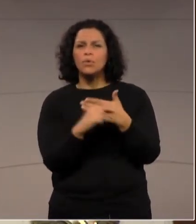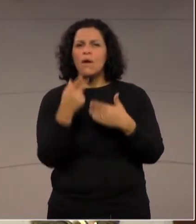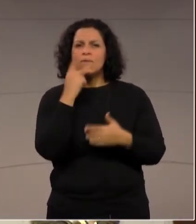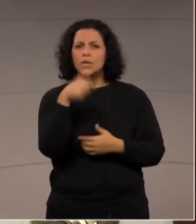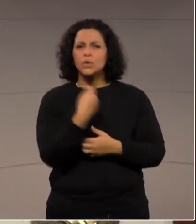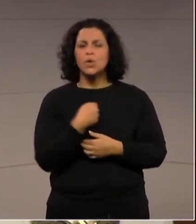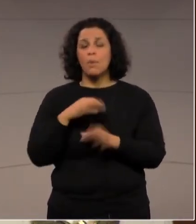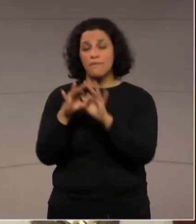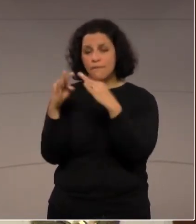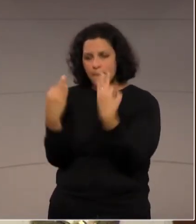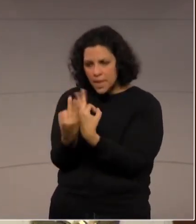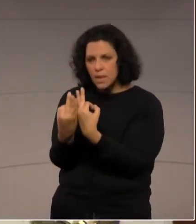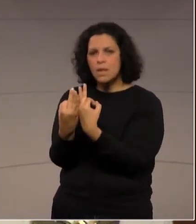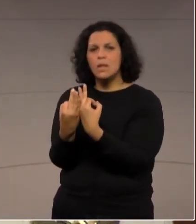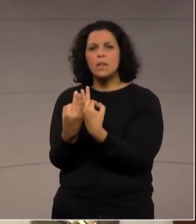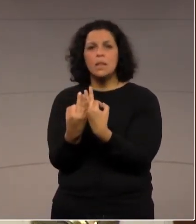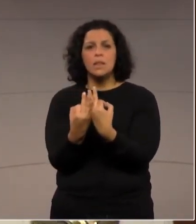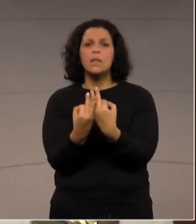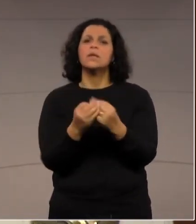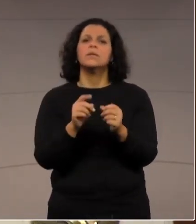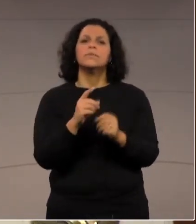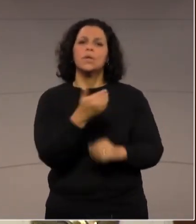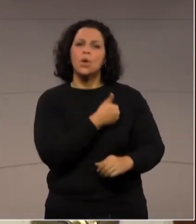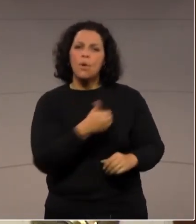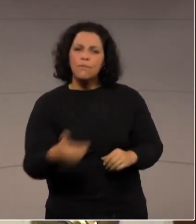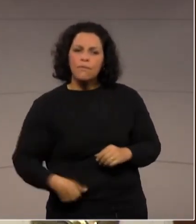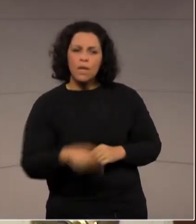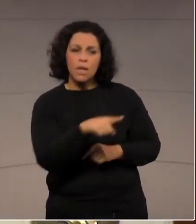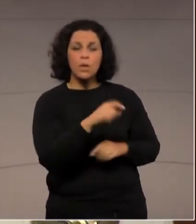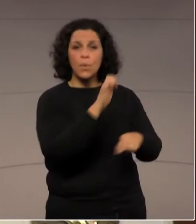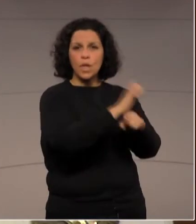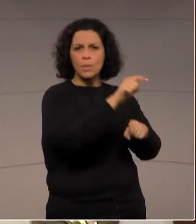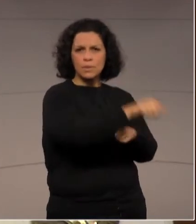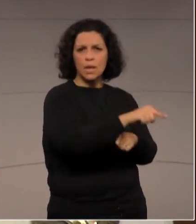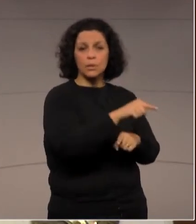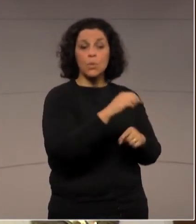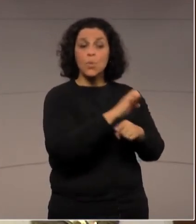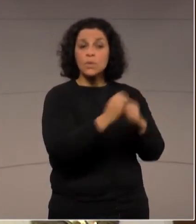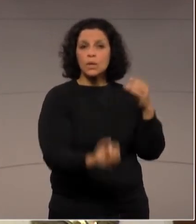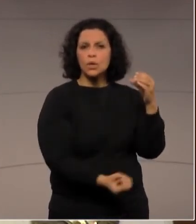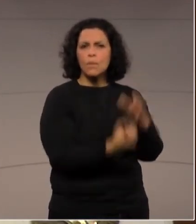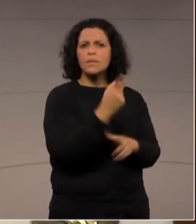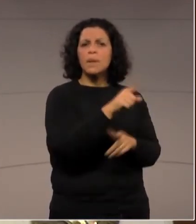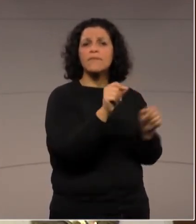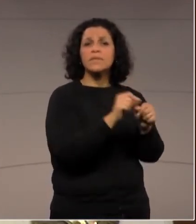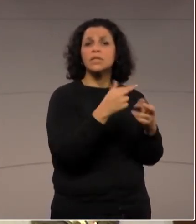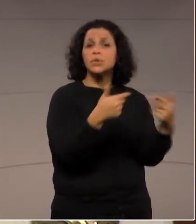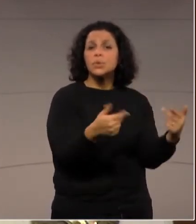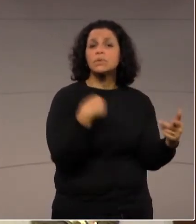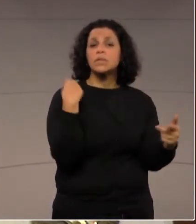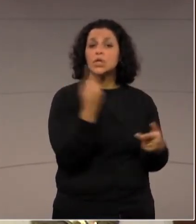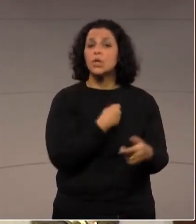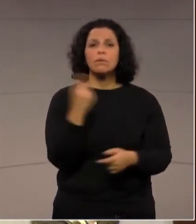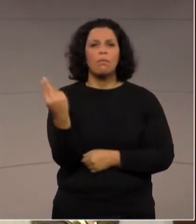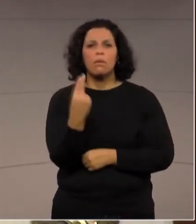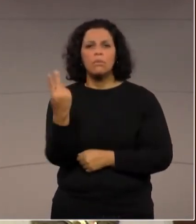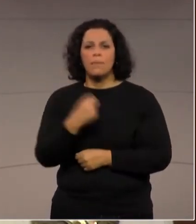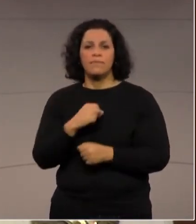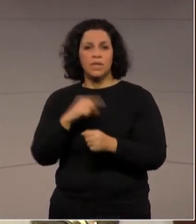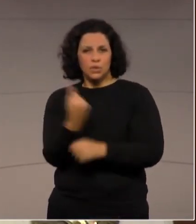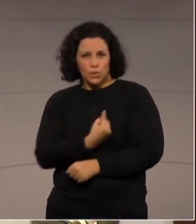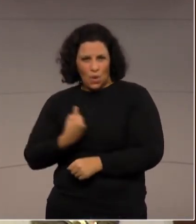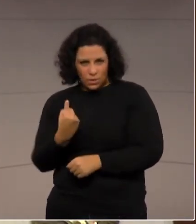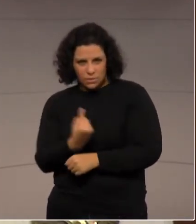privada e do estado que o estado nasci pra fazer as coisas que individualmente não conseguimos